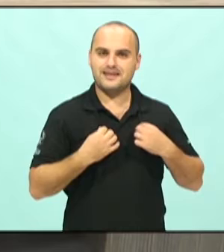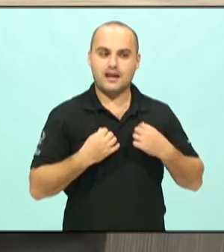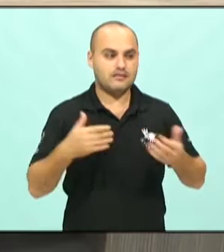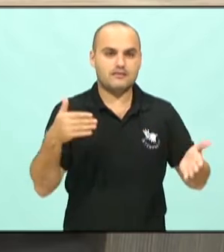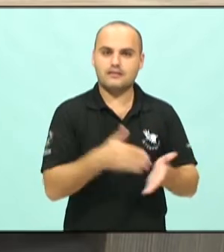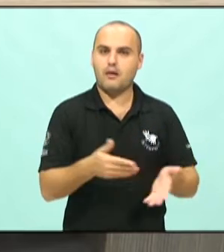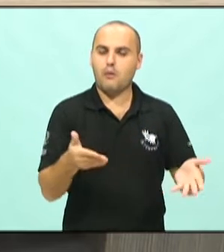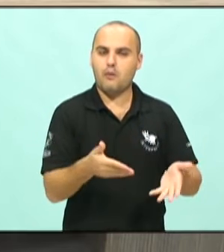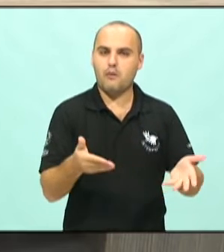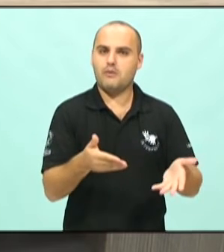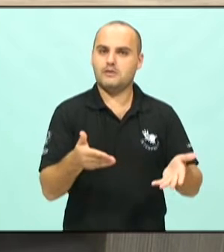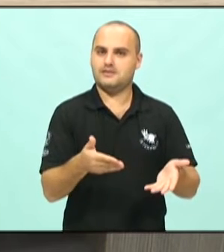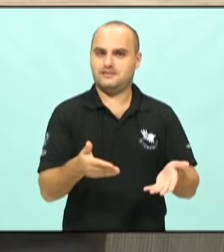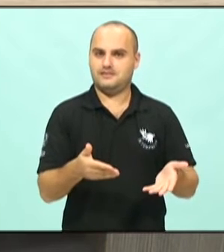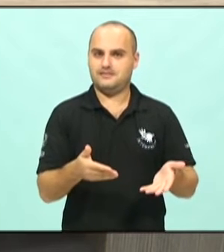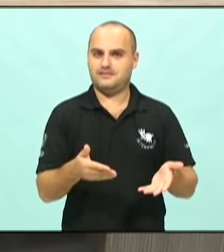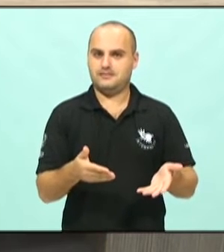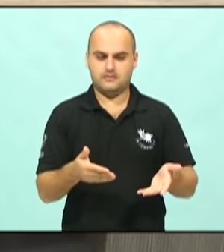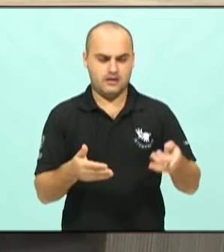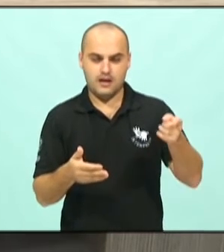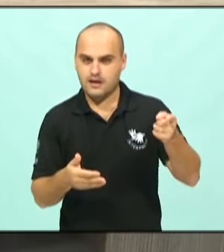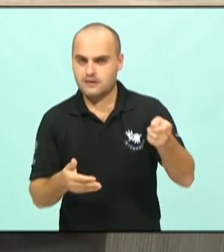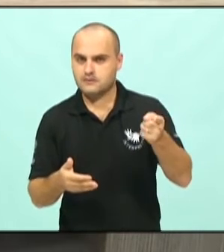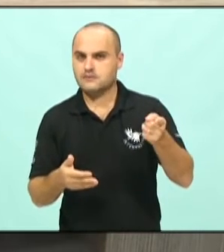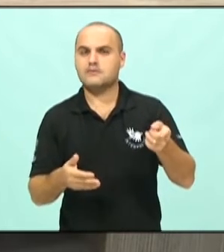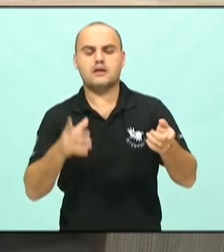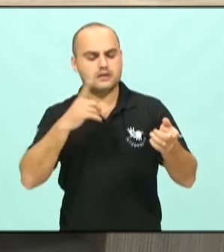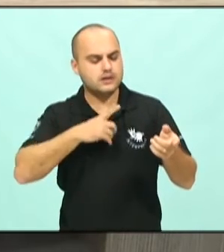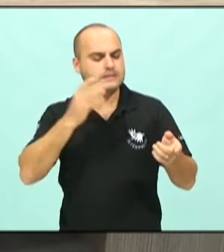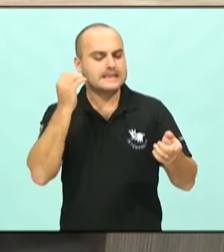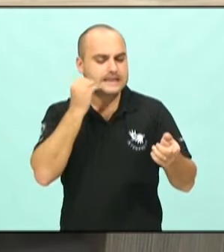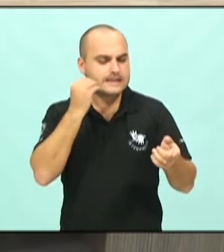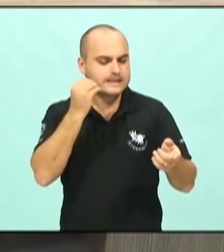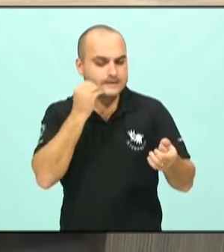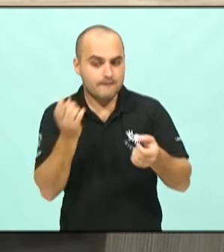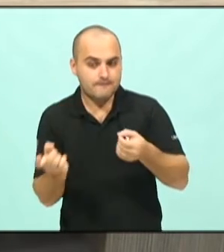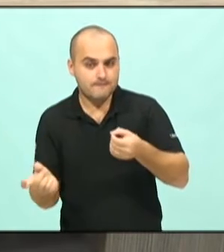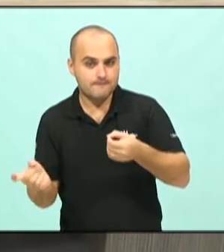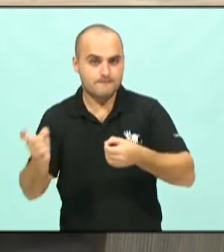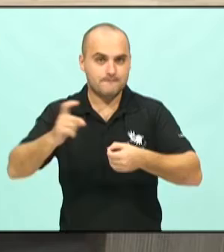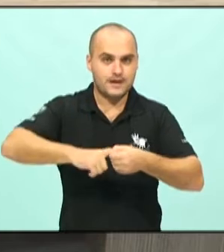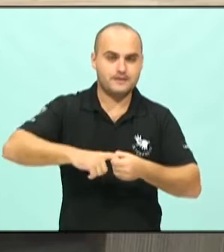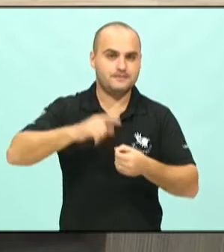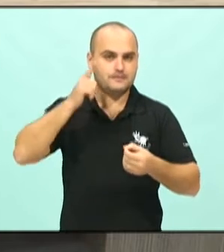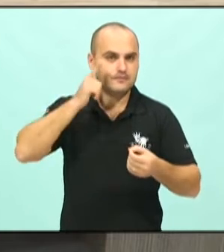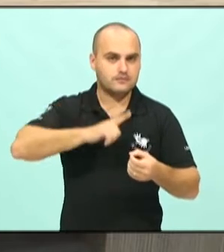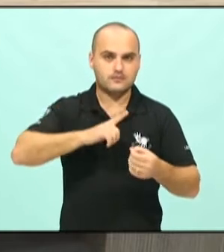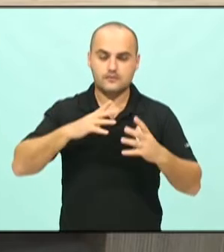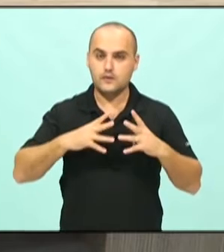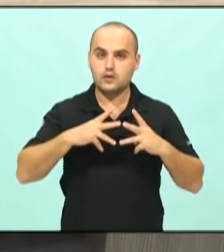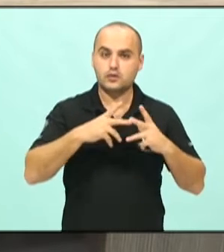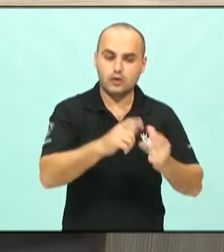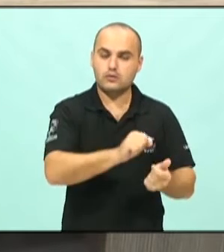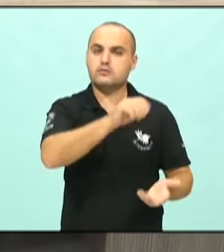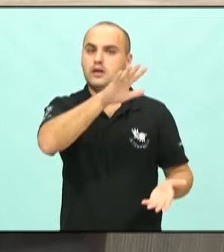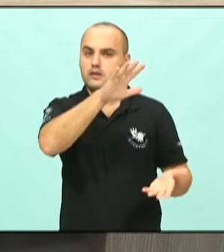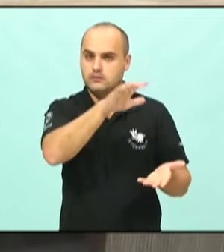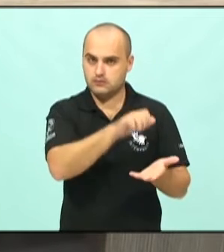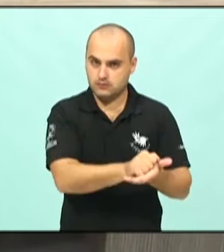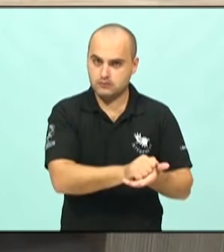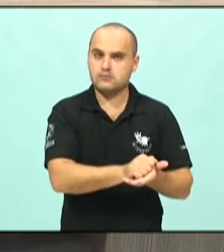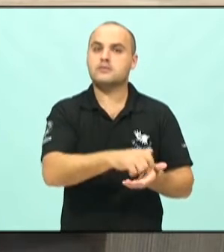que a gente não pode deixar morrer, a gente está tentando resgatar. Todos agora estão fazendo um cadastro para poder